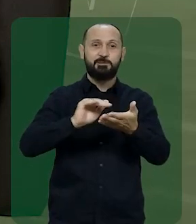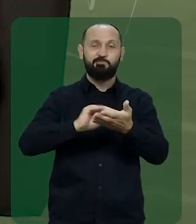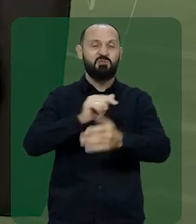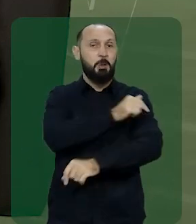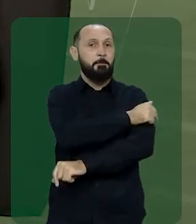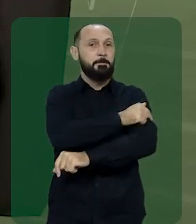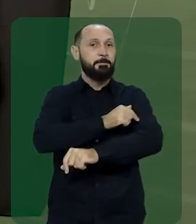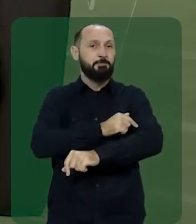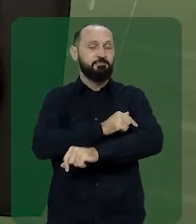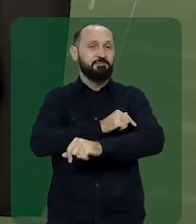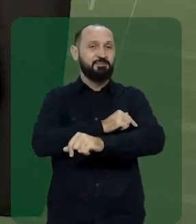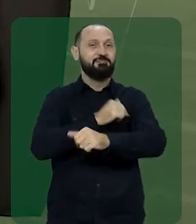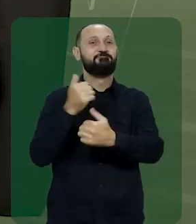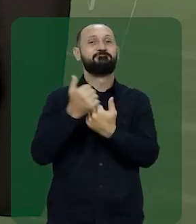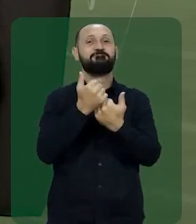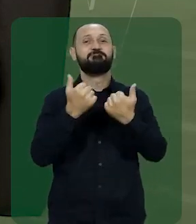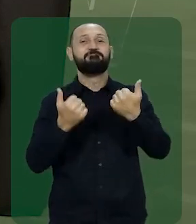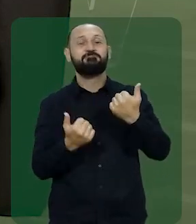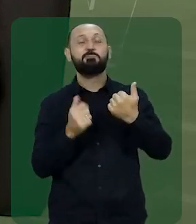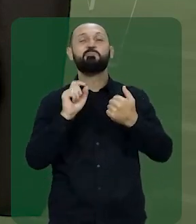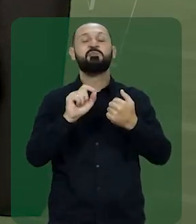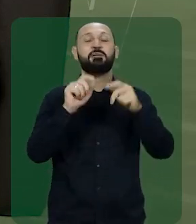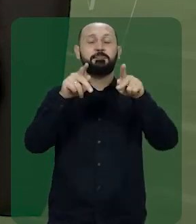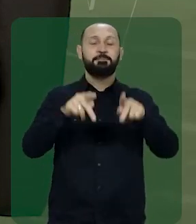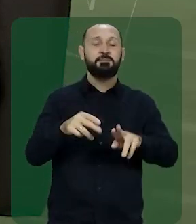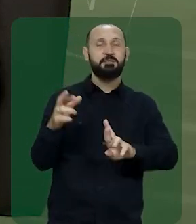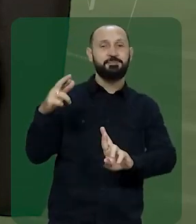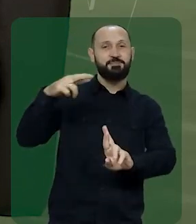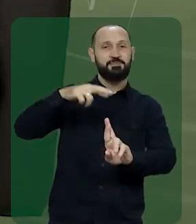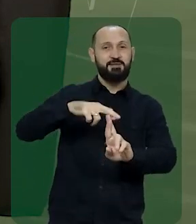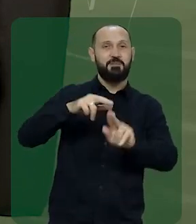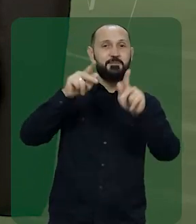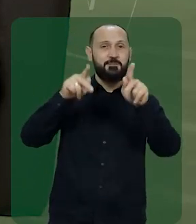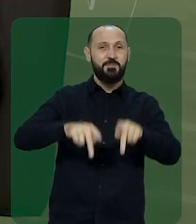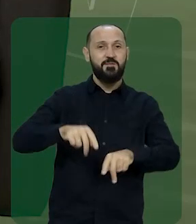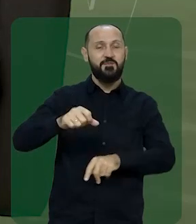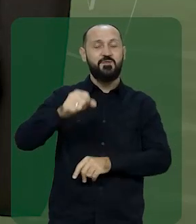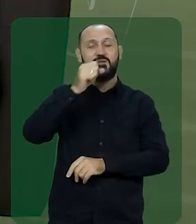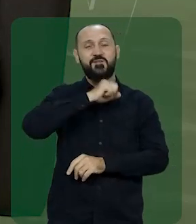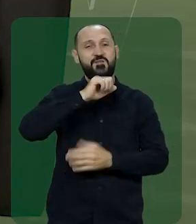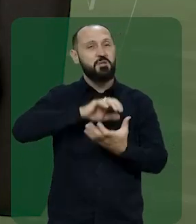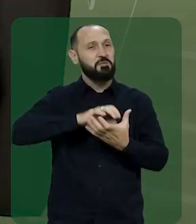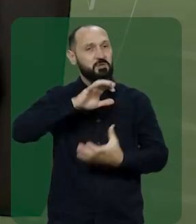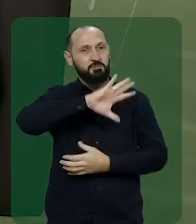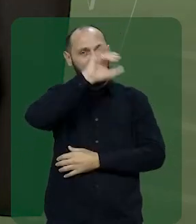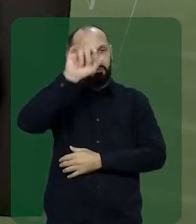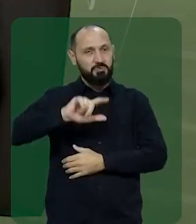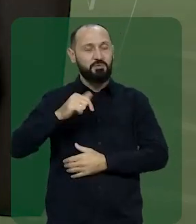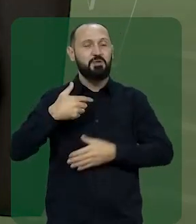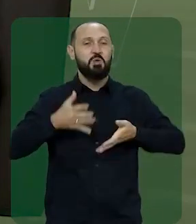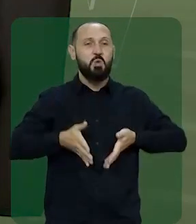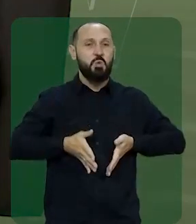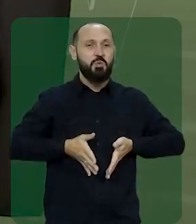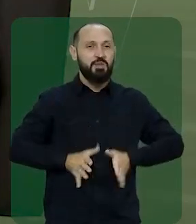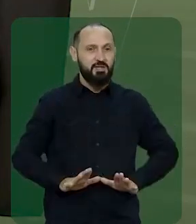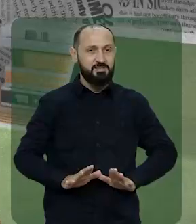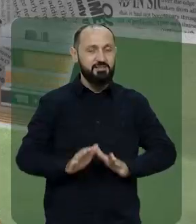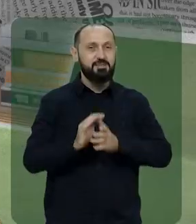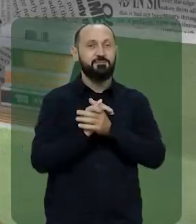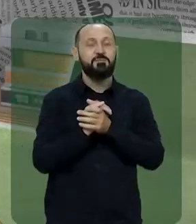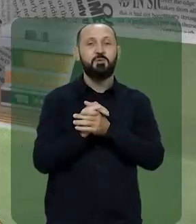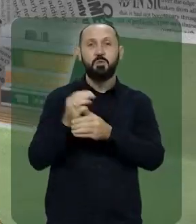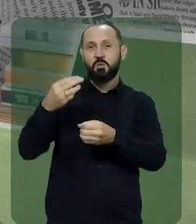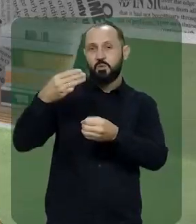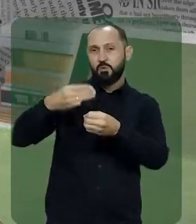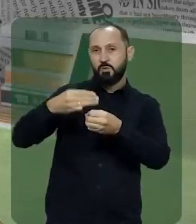Estado e representando a população idosa sul-mato-grossense. Bom, eu nasci no